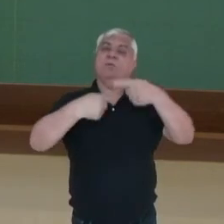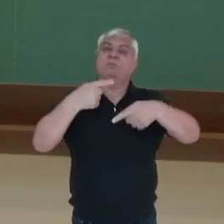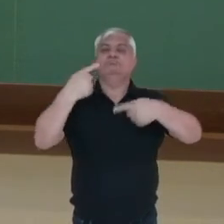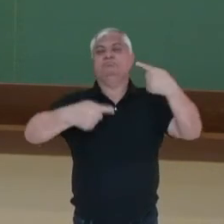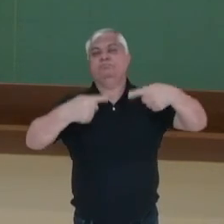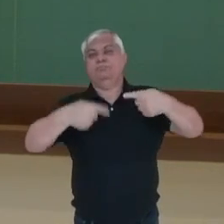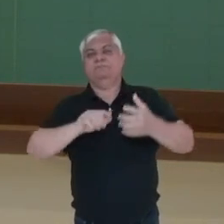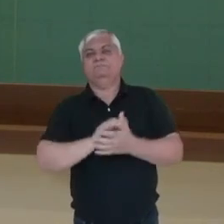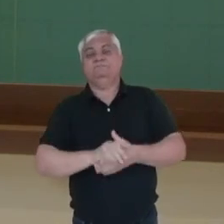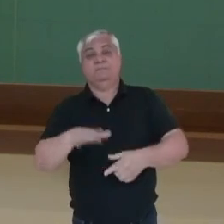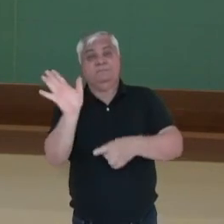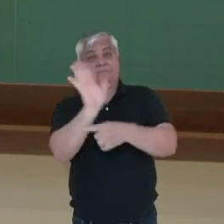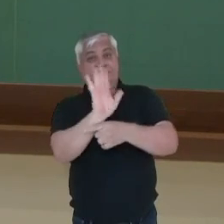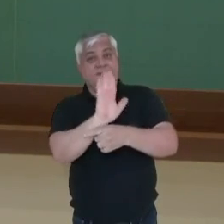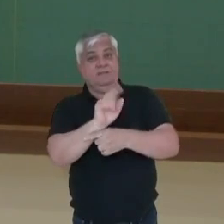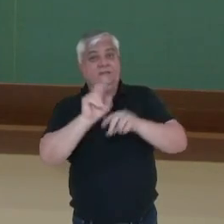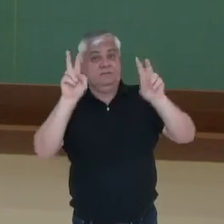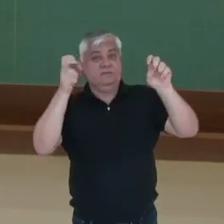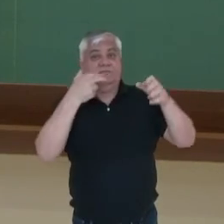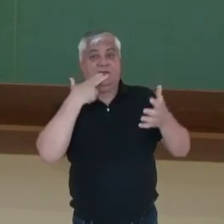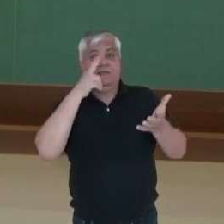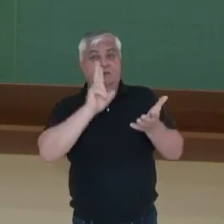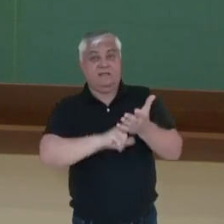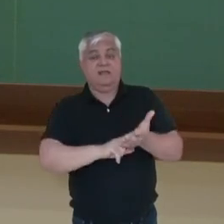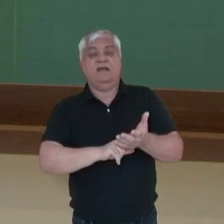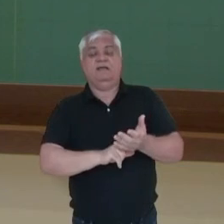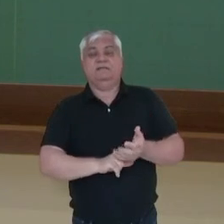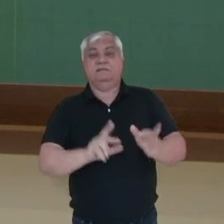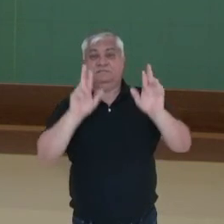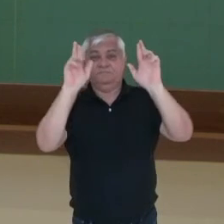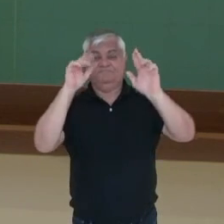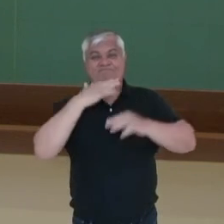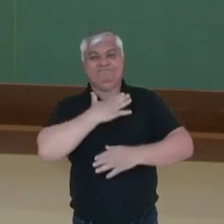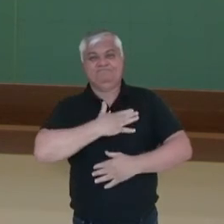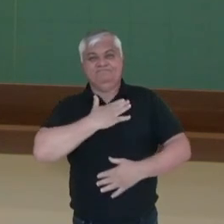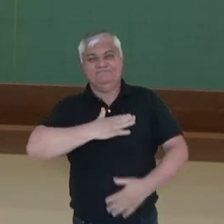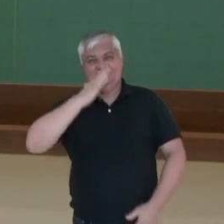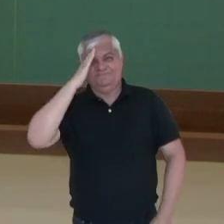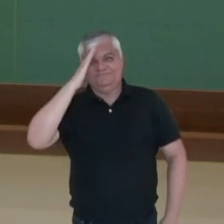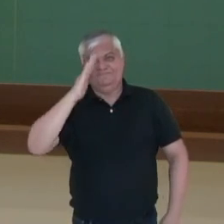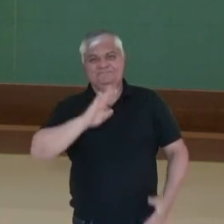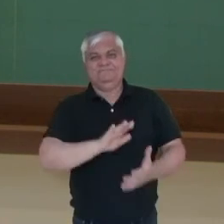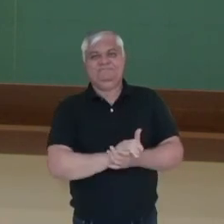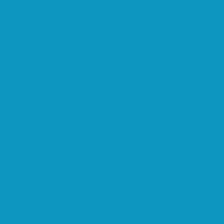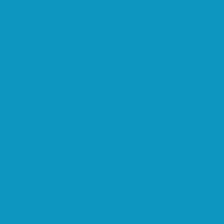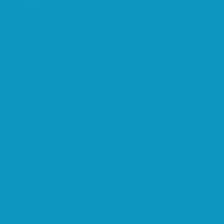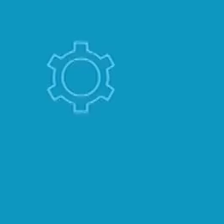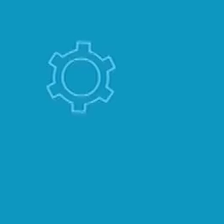Neste vídeo falamos sobre Carta Aberta. Espero que vocês tenham gostado e até breve.